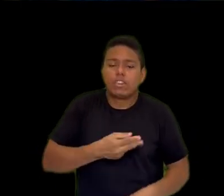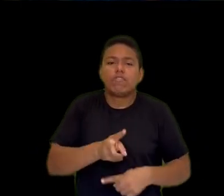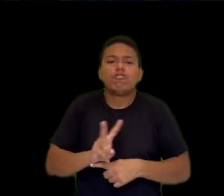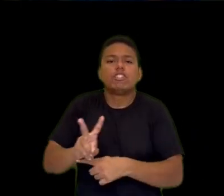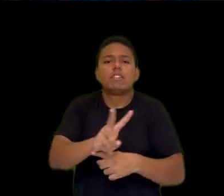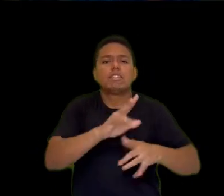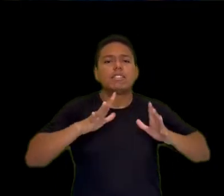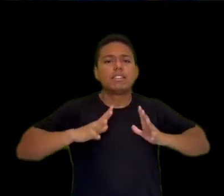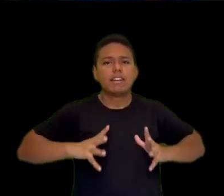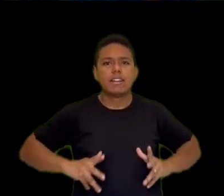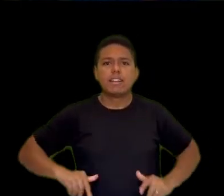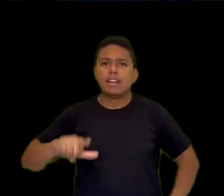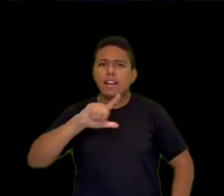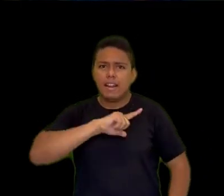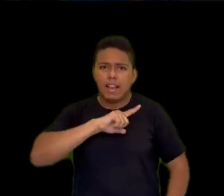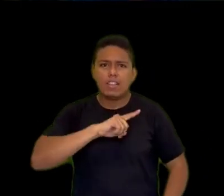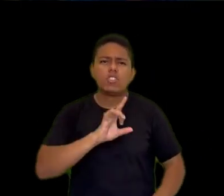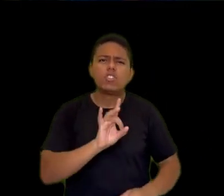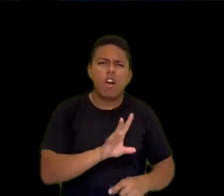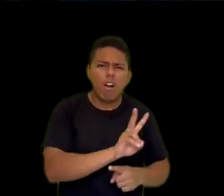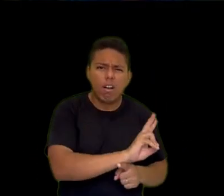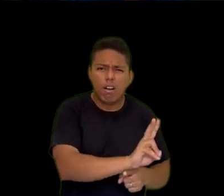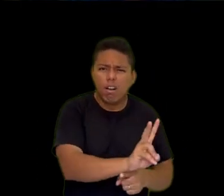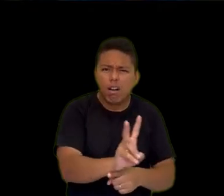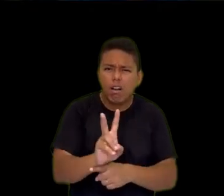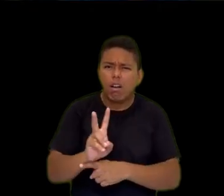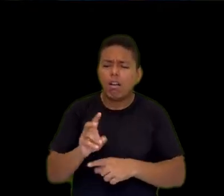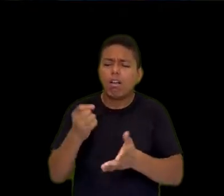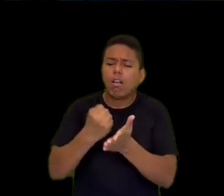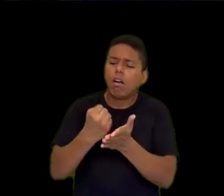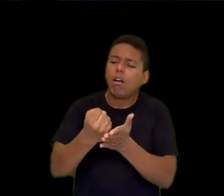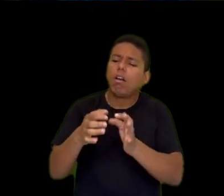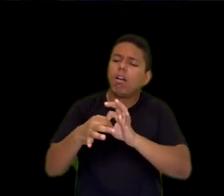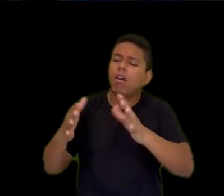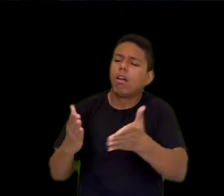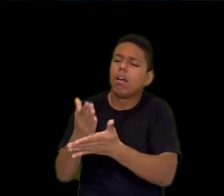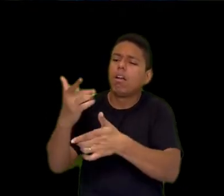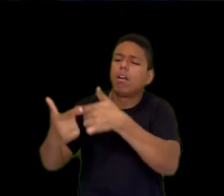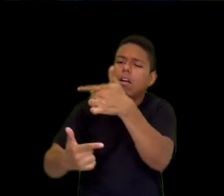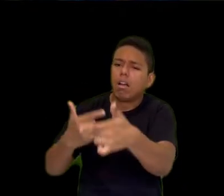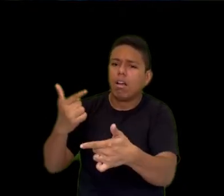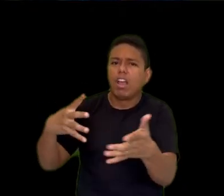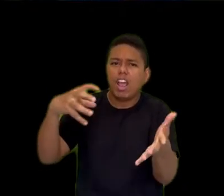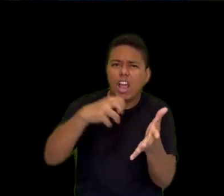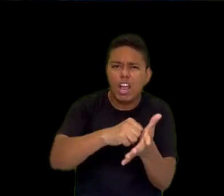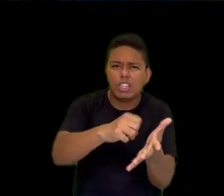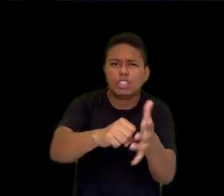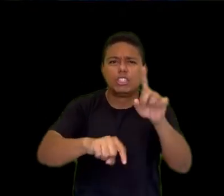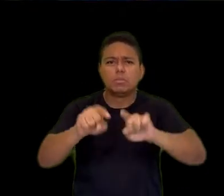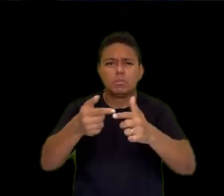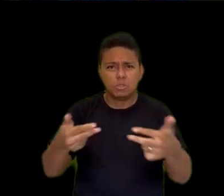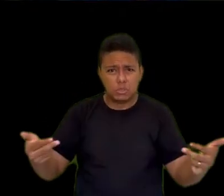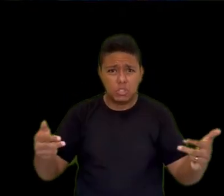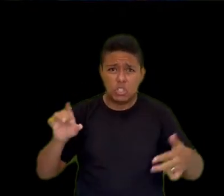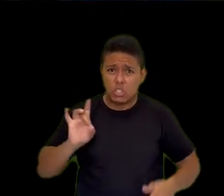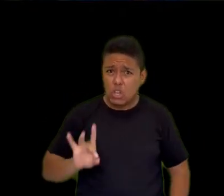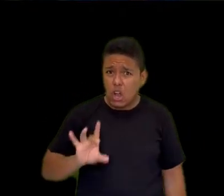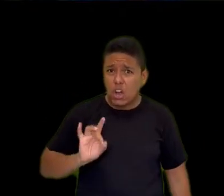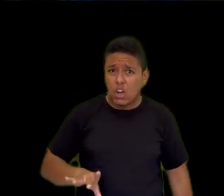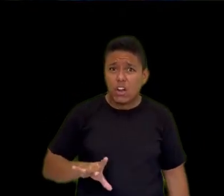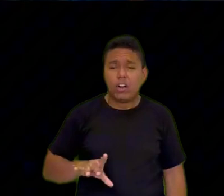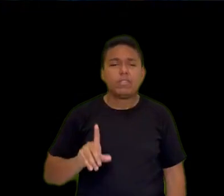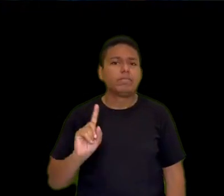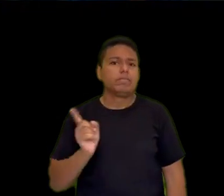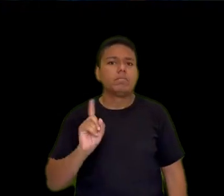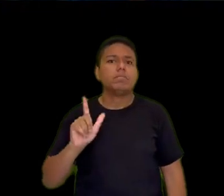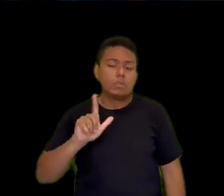licença sanitária, o registro dos produtos e serviços, não que não tenha importância essas formas de atuação, mas ela